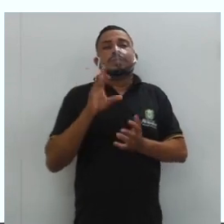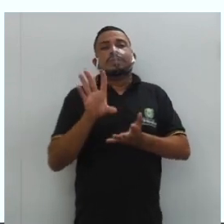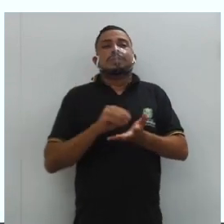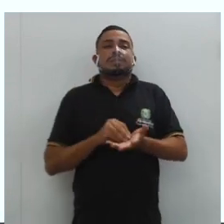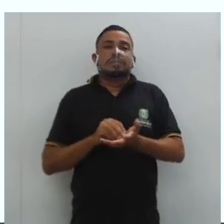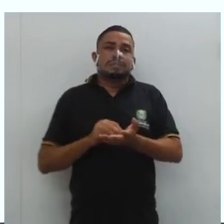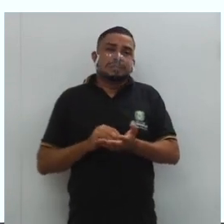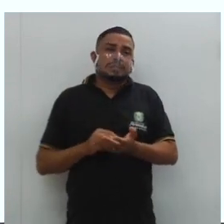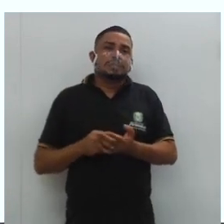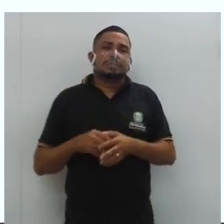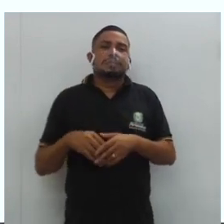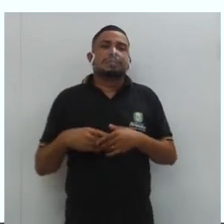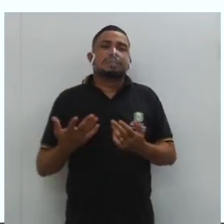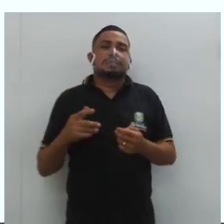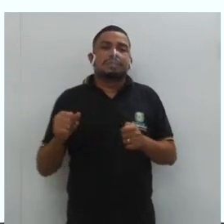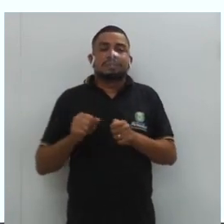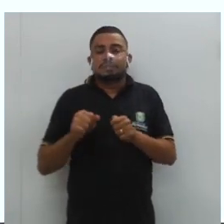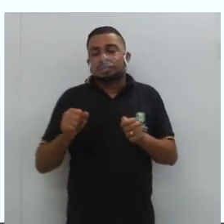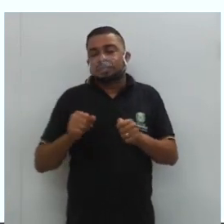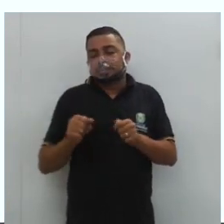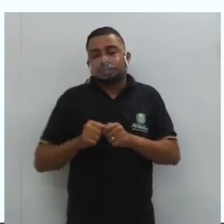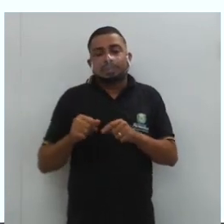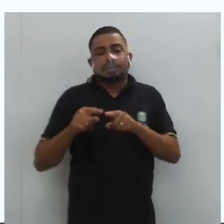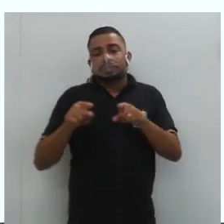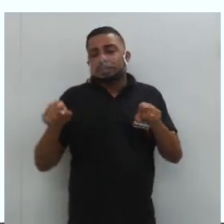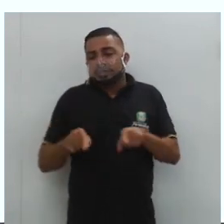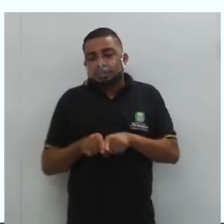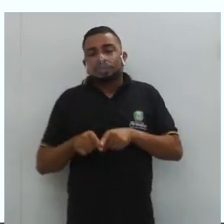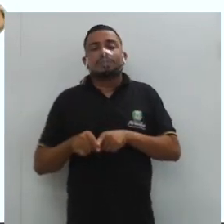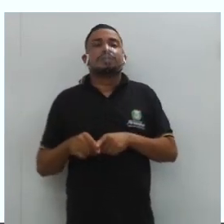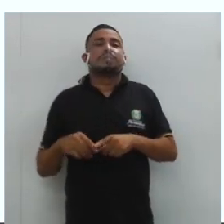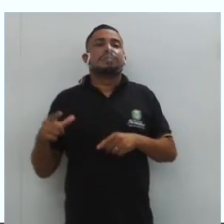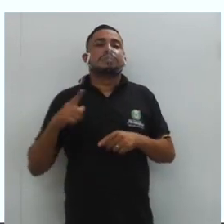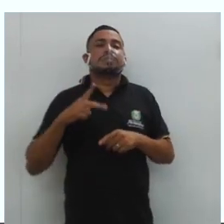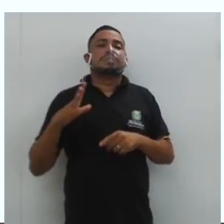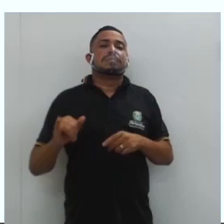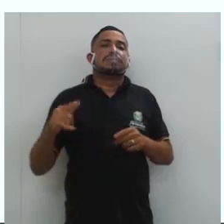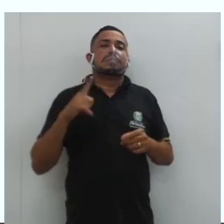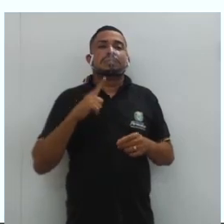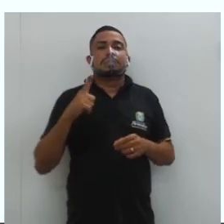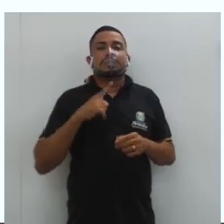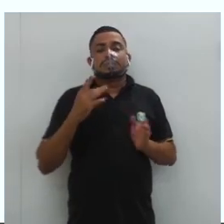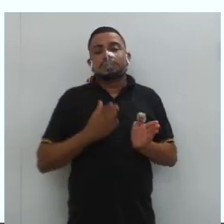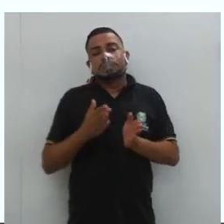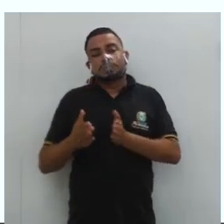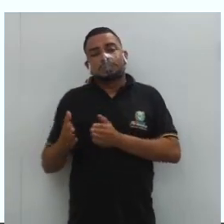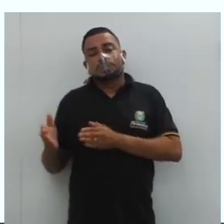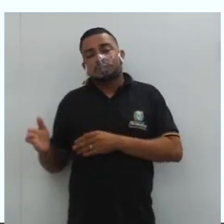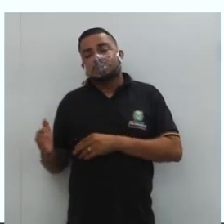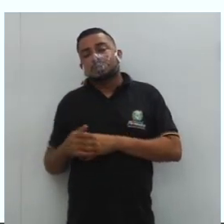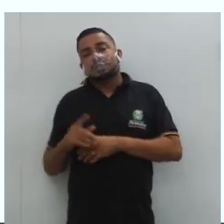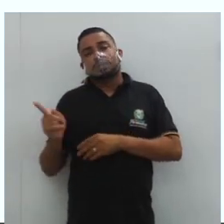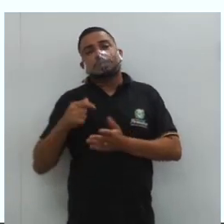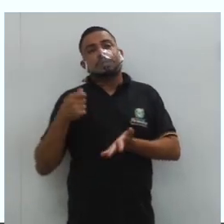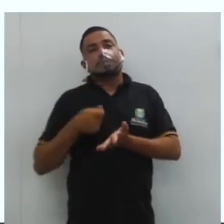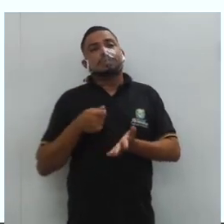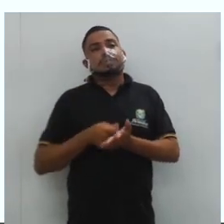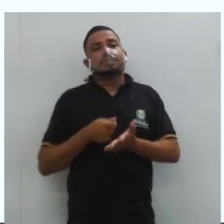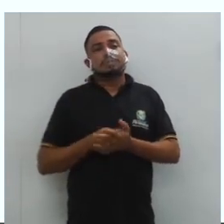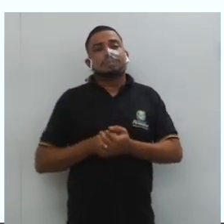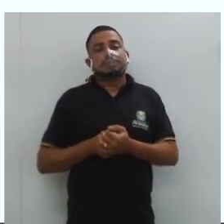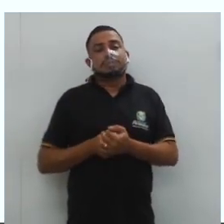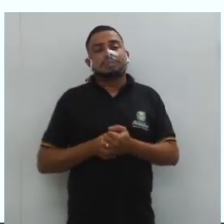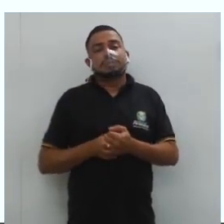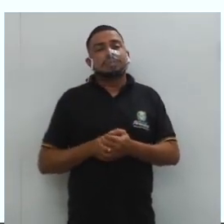não vai ser gravado sequencialmente. Às vezes, você pode fazer uma cena numa sala, né, que ela vai ter sequência em outro momento, mas não